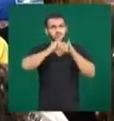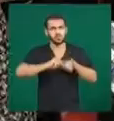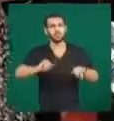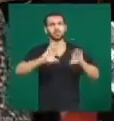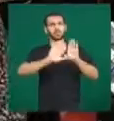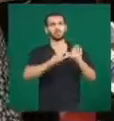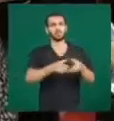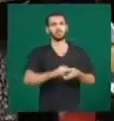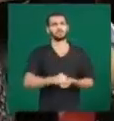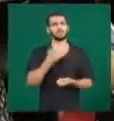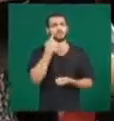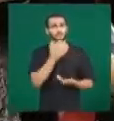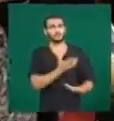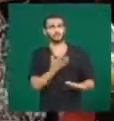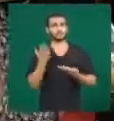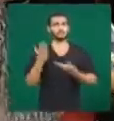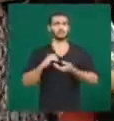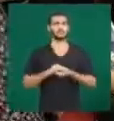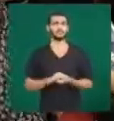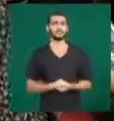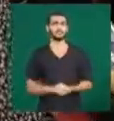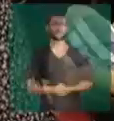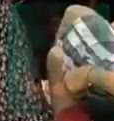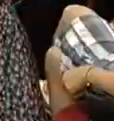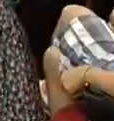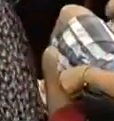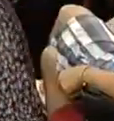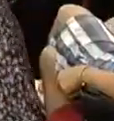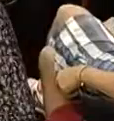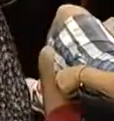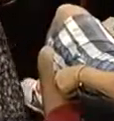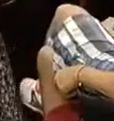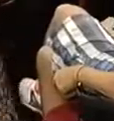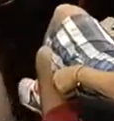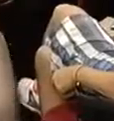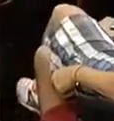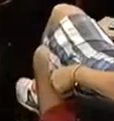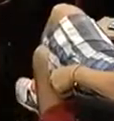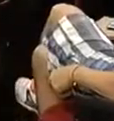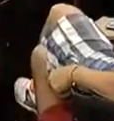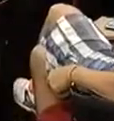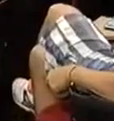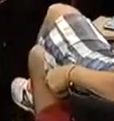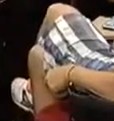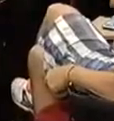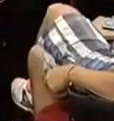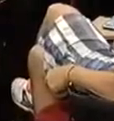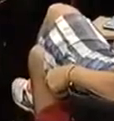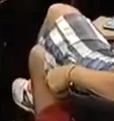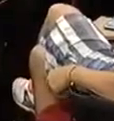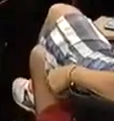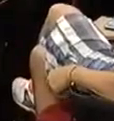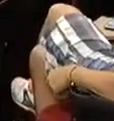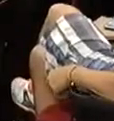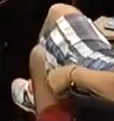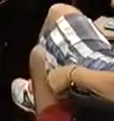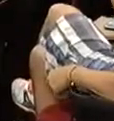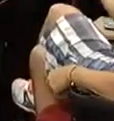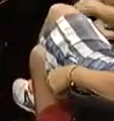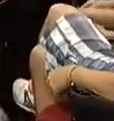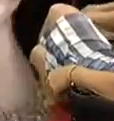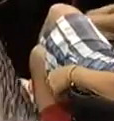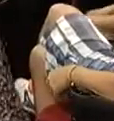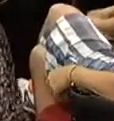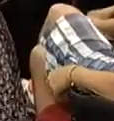comunidade. Então, este é um evento, Setembro Azul, é um evento de suma importância para